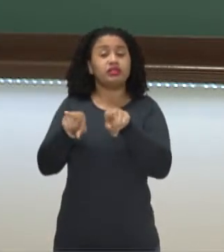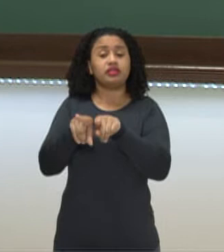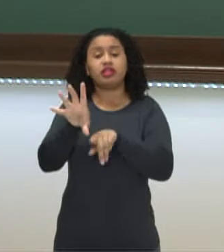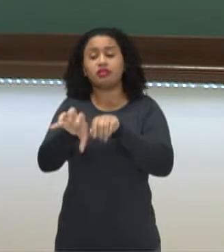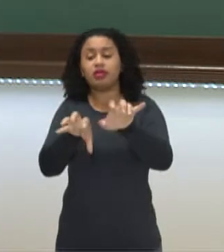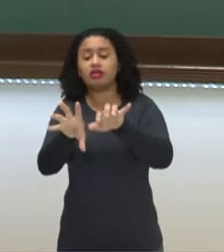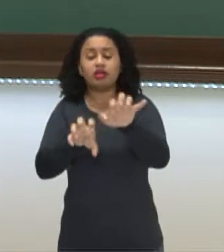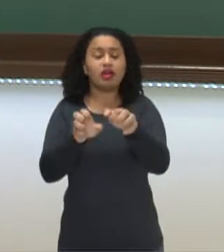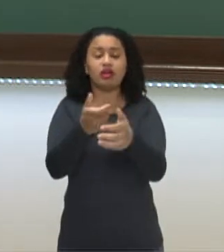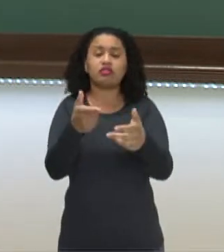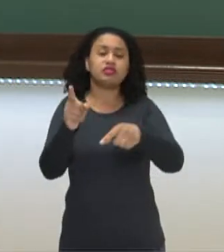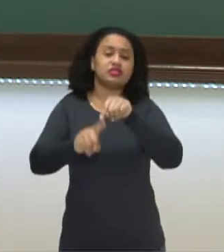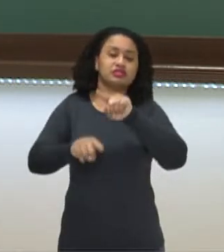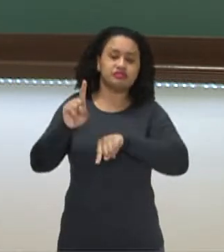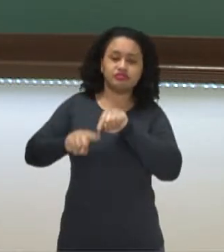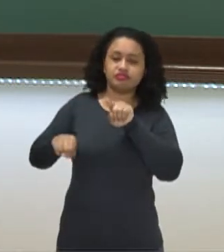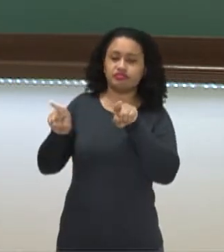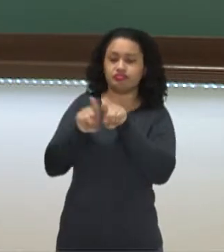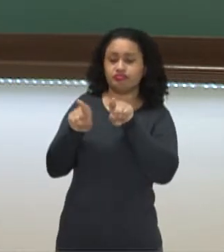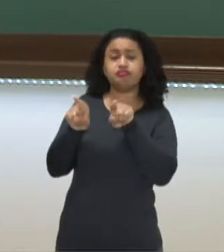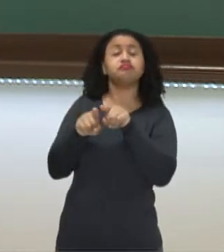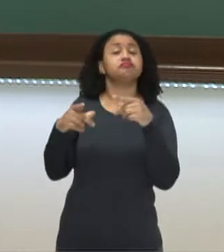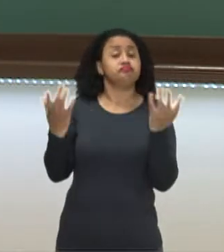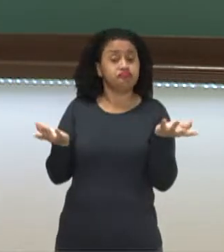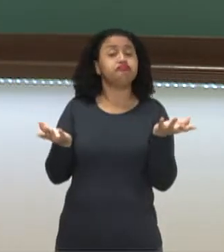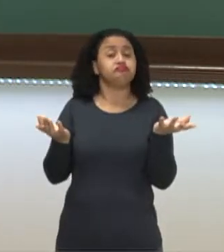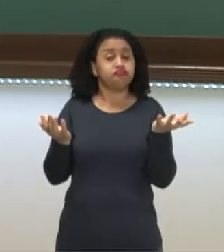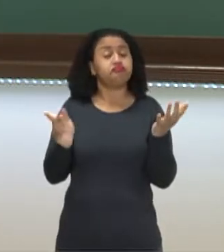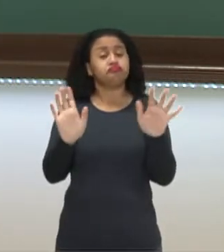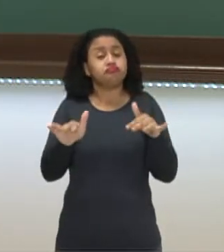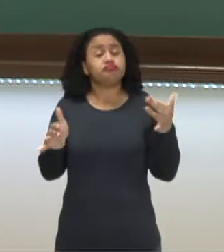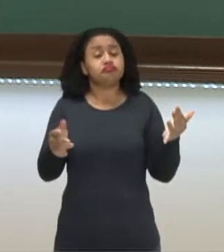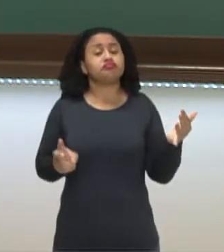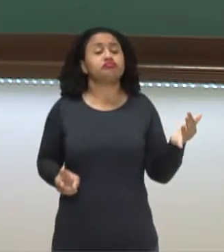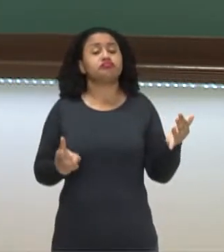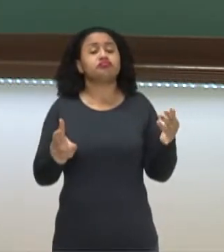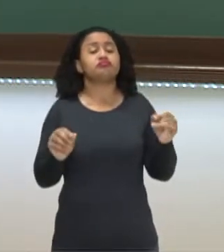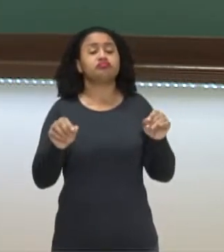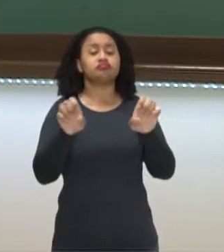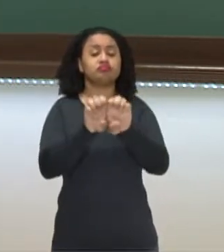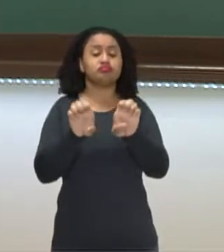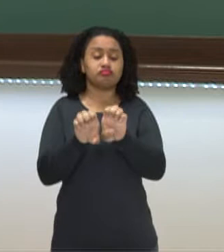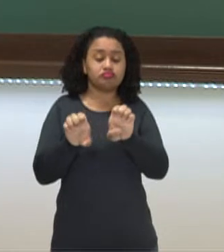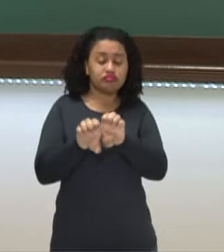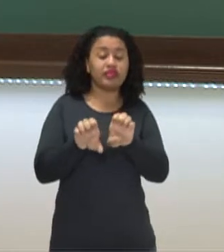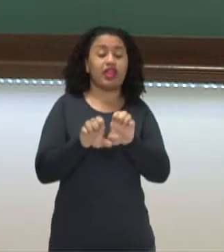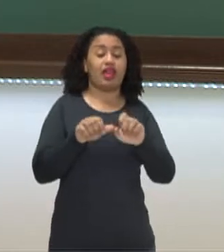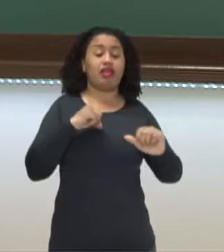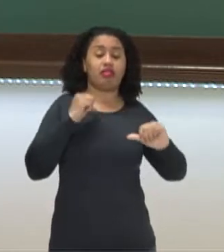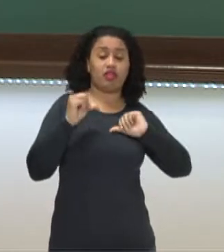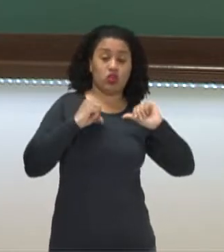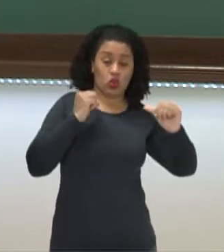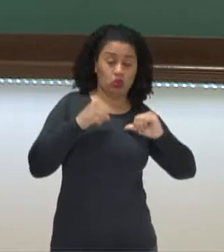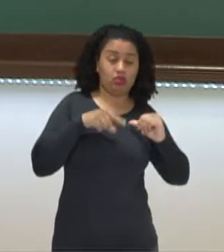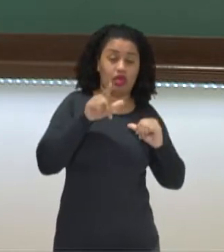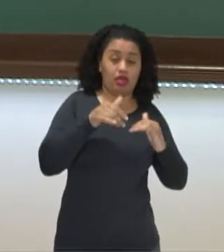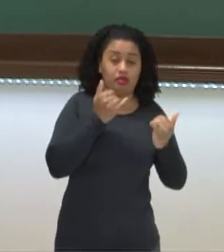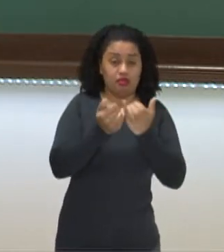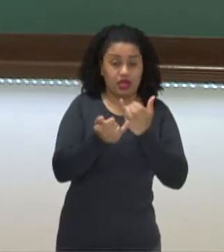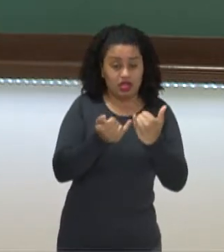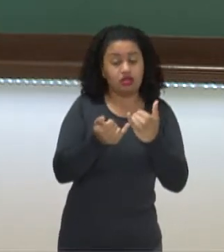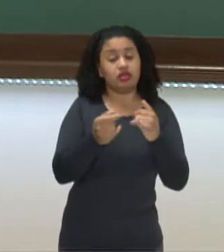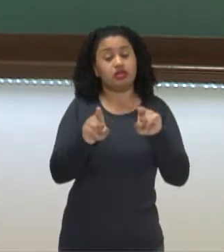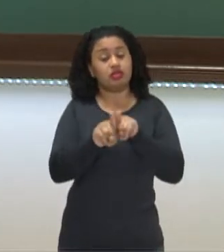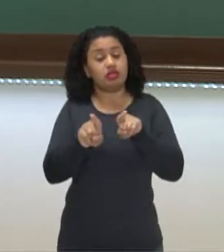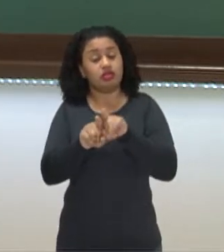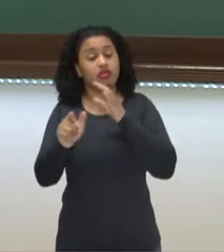manuseio, né, de alguns materiais também, tá? Então, sempre que estruturas são anatomicamente semelhantes e que